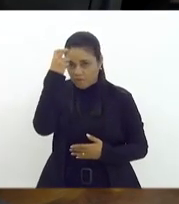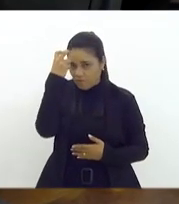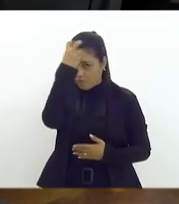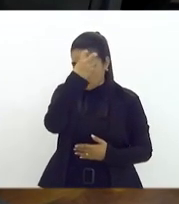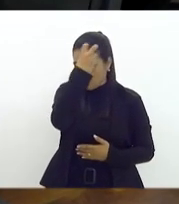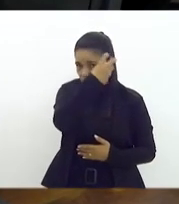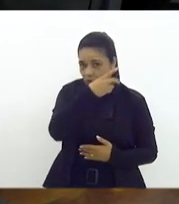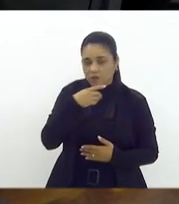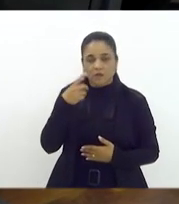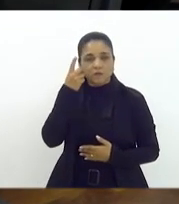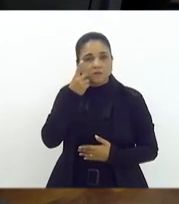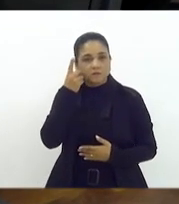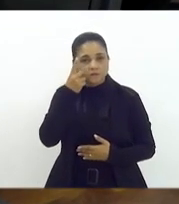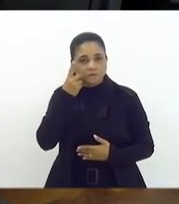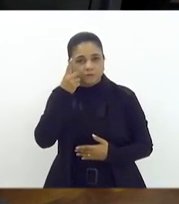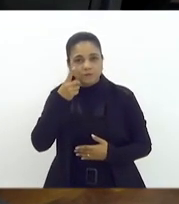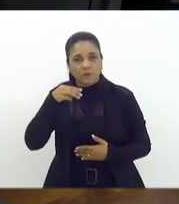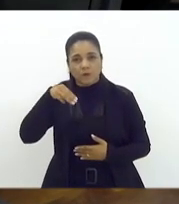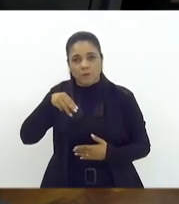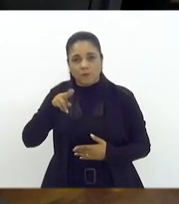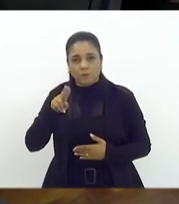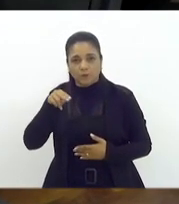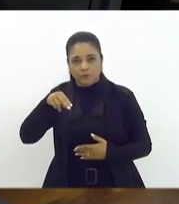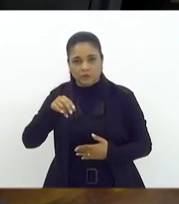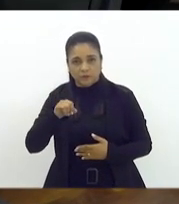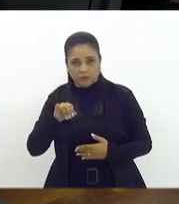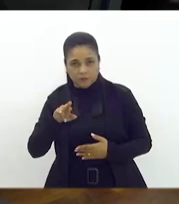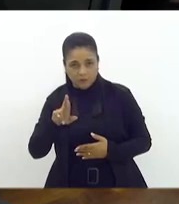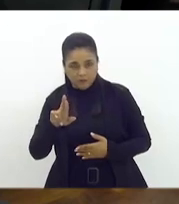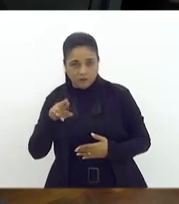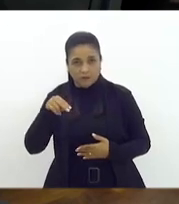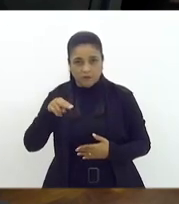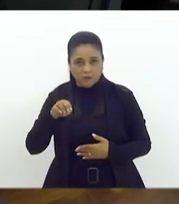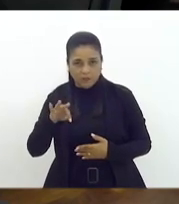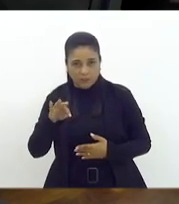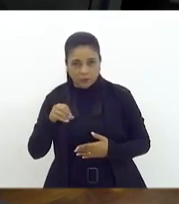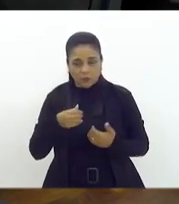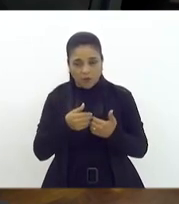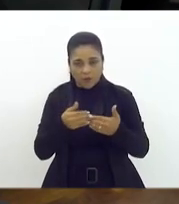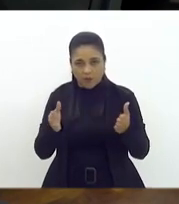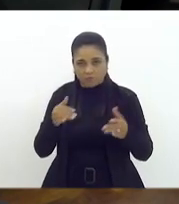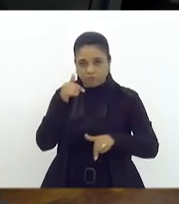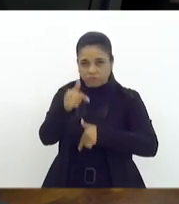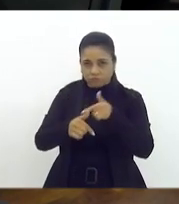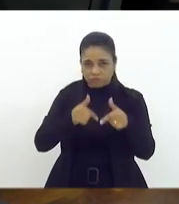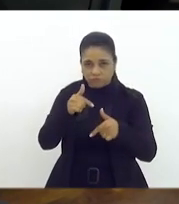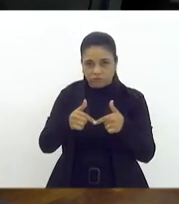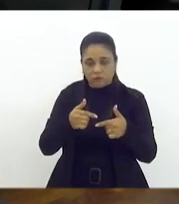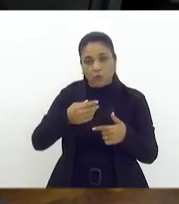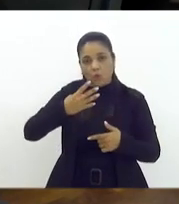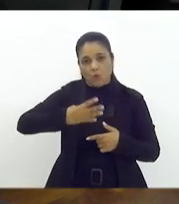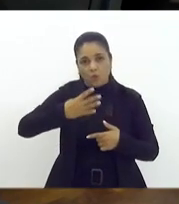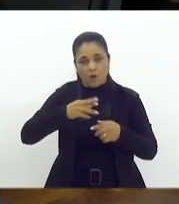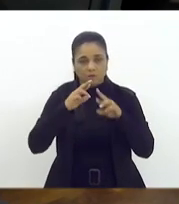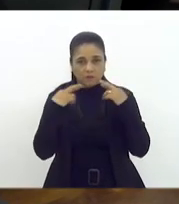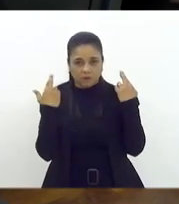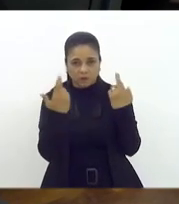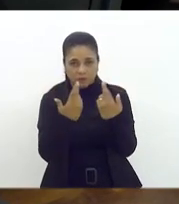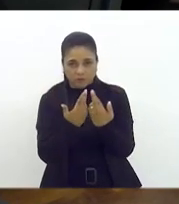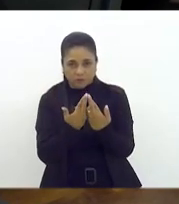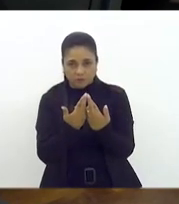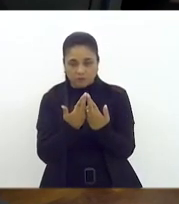Lima e do Senhor deputado munir Neto Doutor abertos os trabalhos da quarta reunião ordinária com